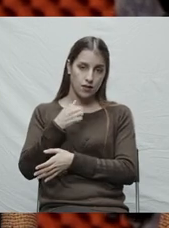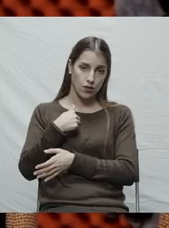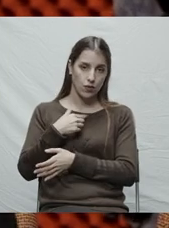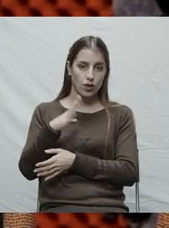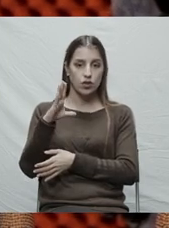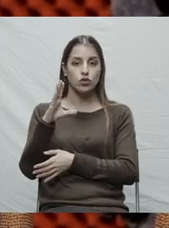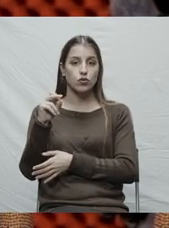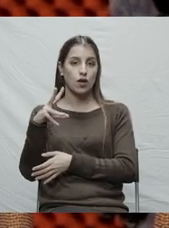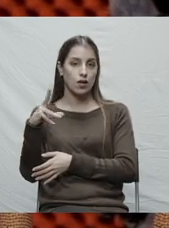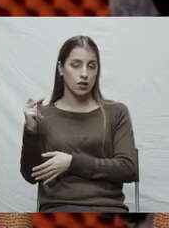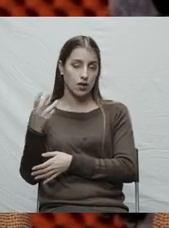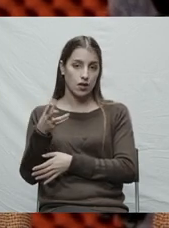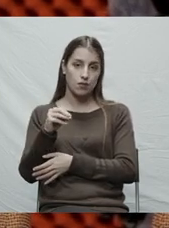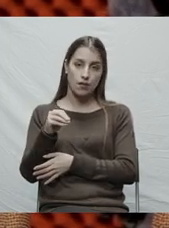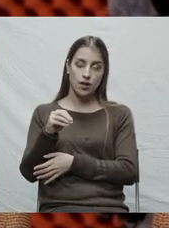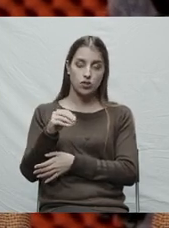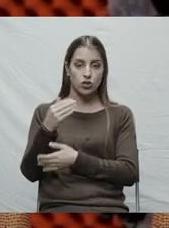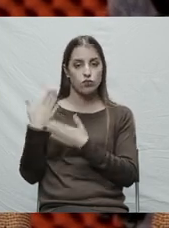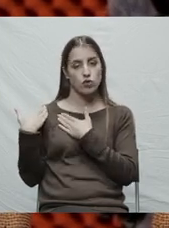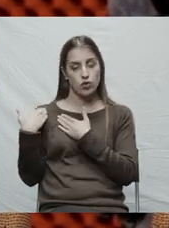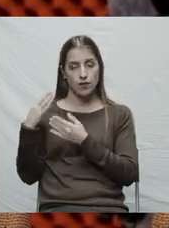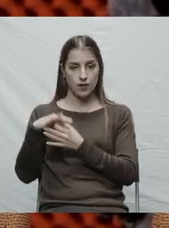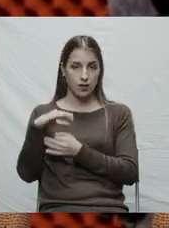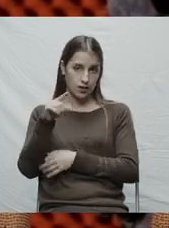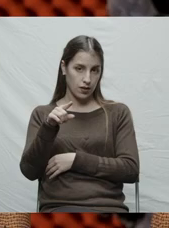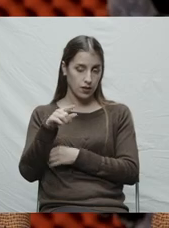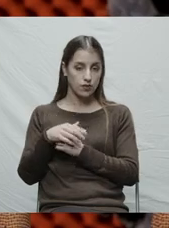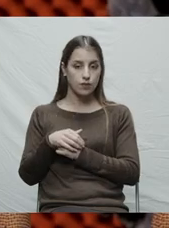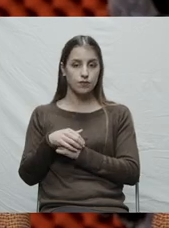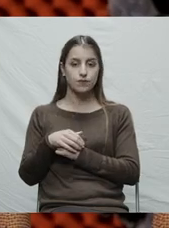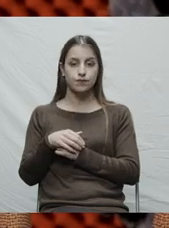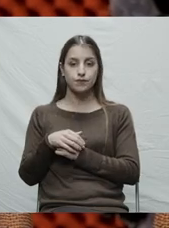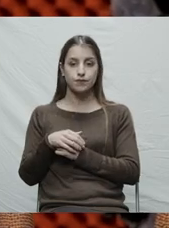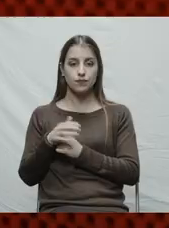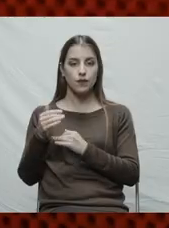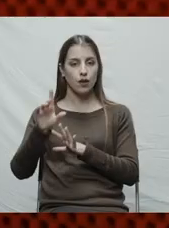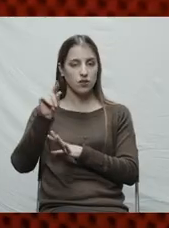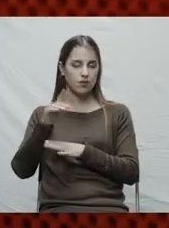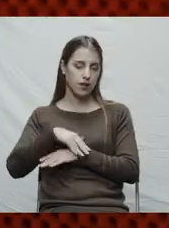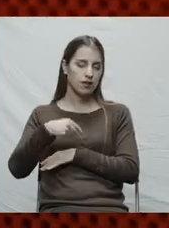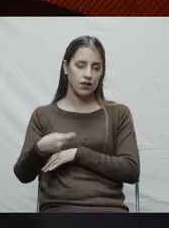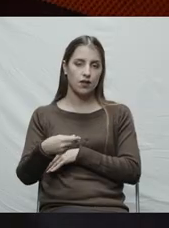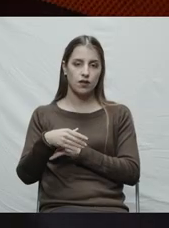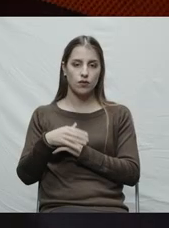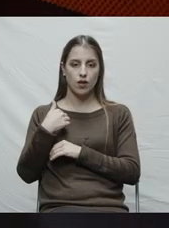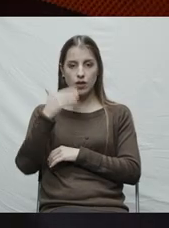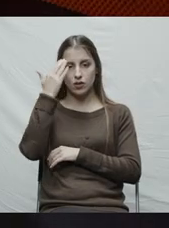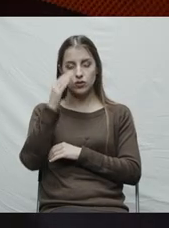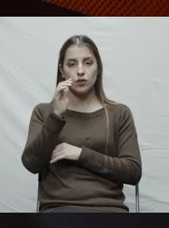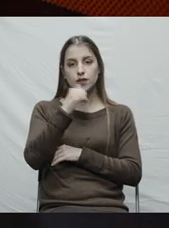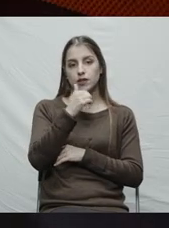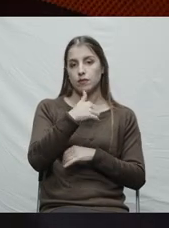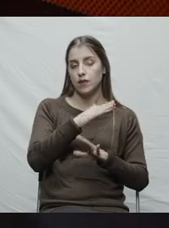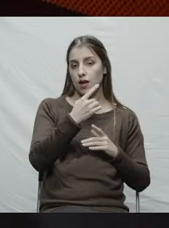Joana, pronto, era mais madura nesse aspeto e Mas mais. também foi muito tardio também, na Sim, verdade. Acho que foi um pouco. mas no